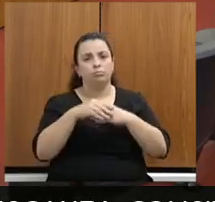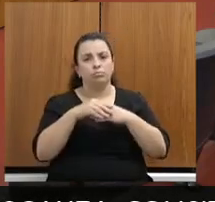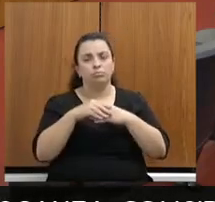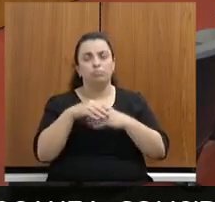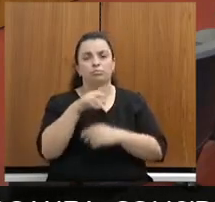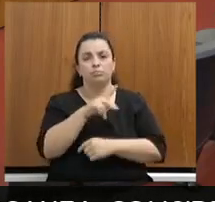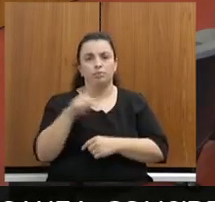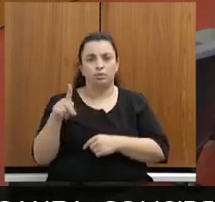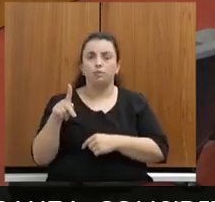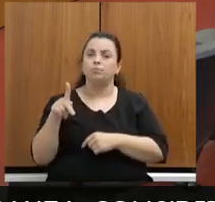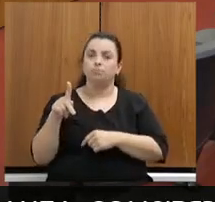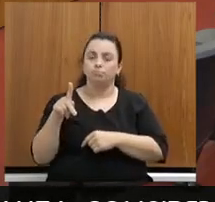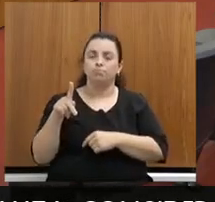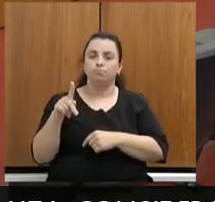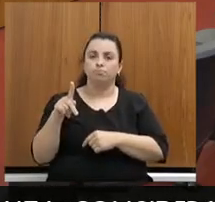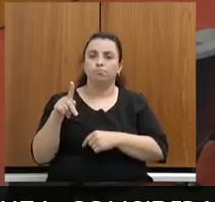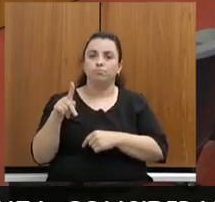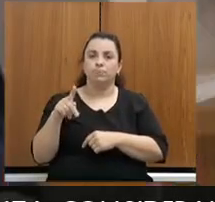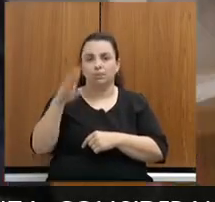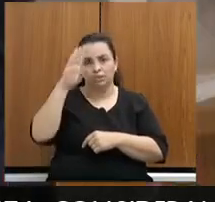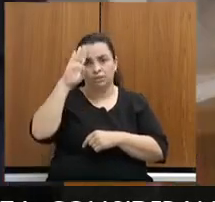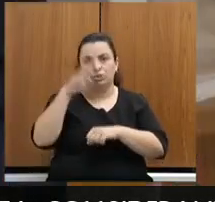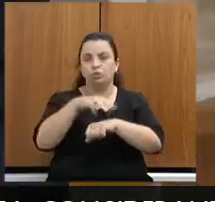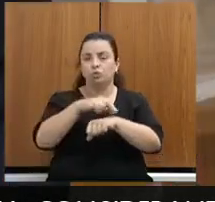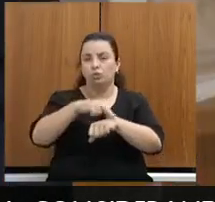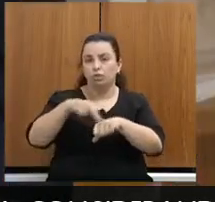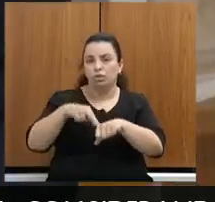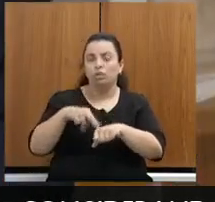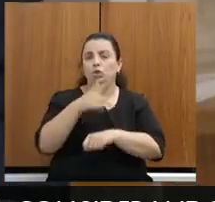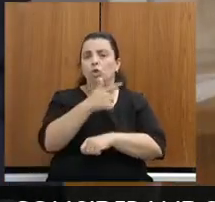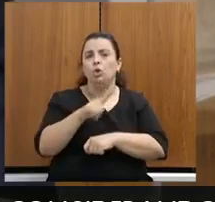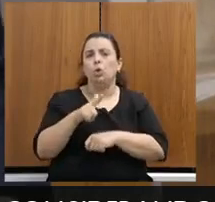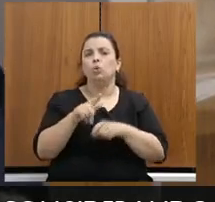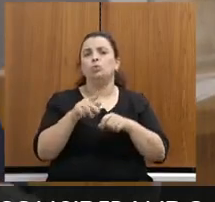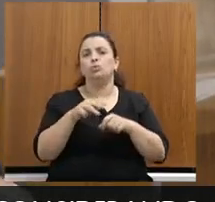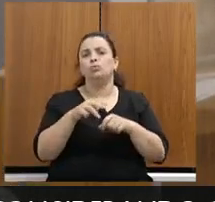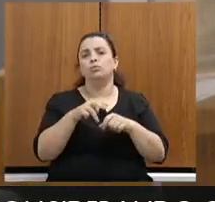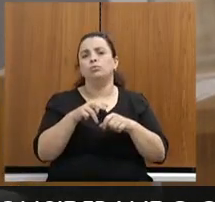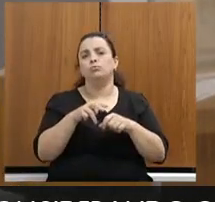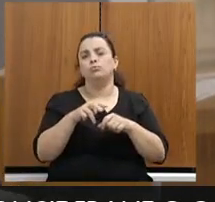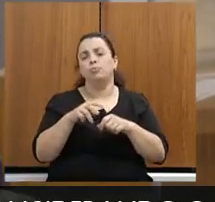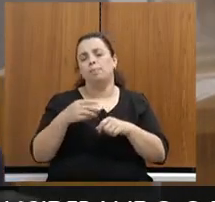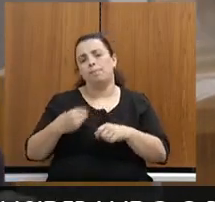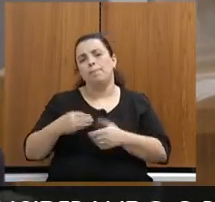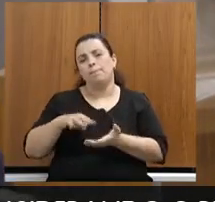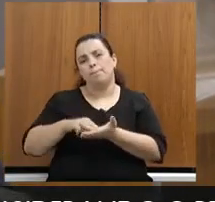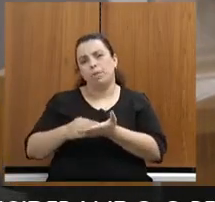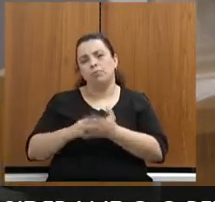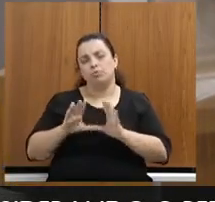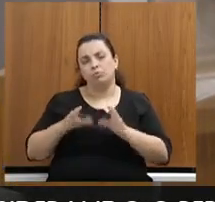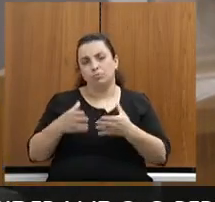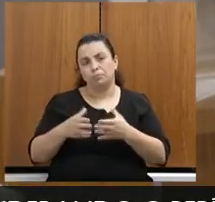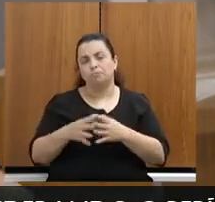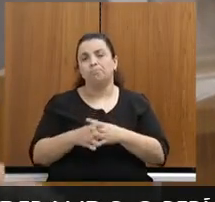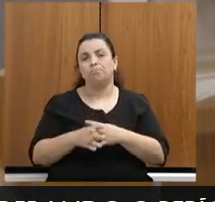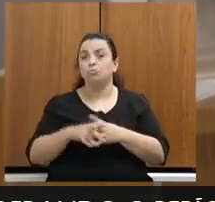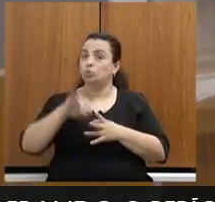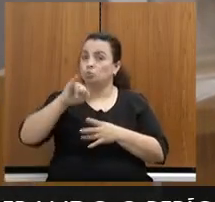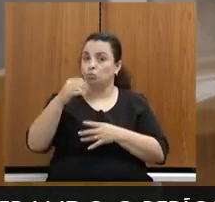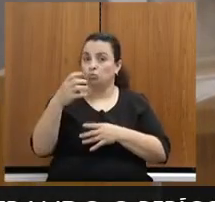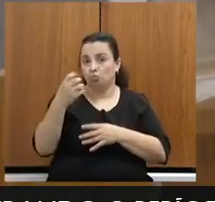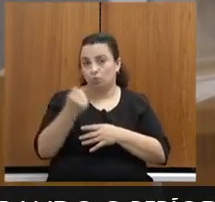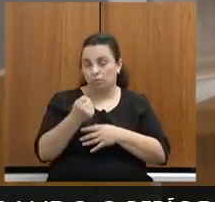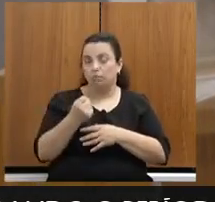nosso Presidente sargento Rodrigues e também os membros da comissão aqui ou nosso grande amigo João Leite